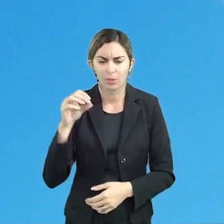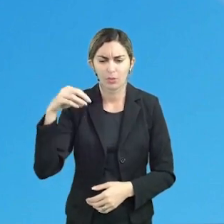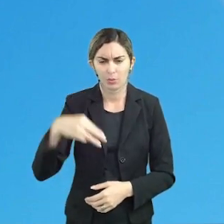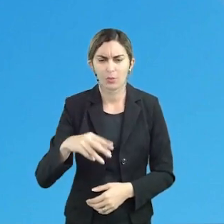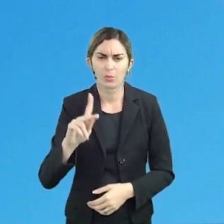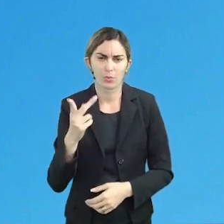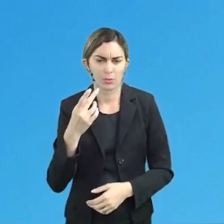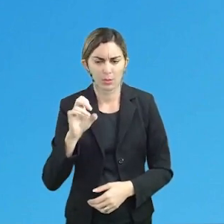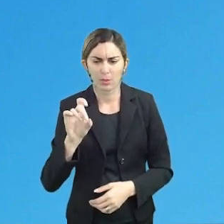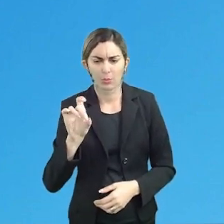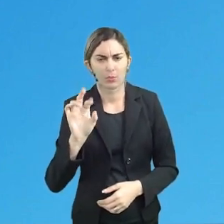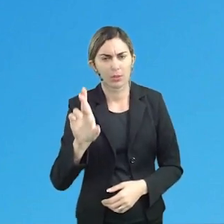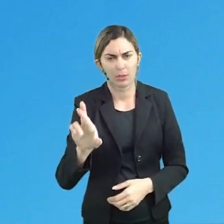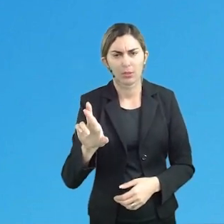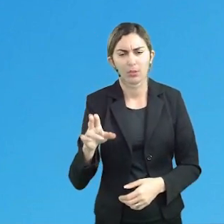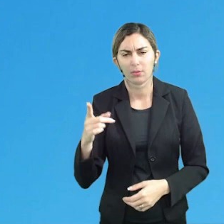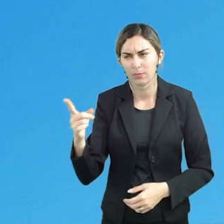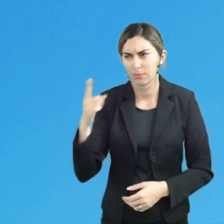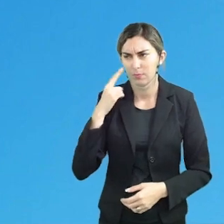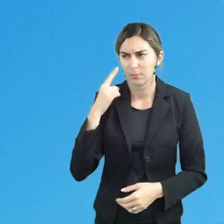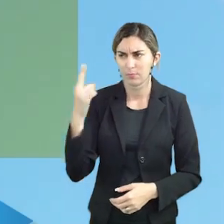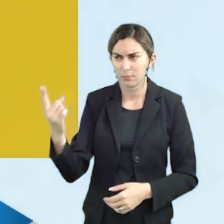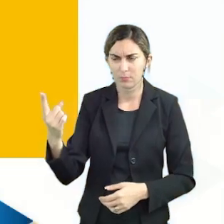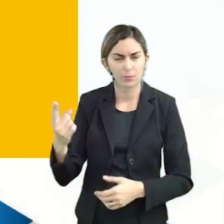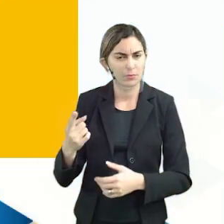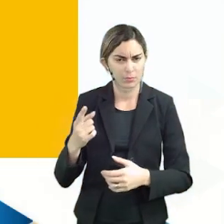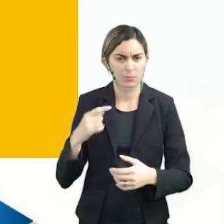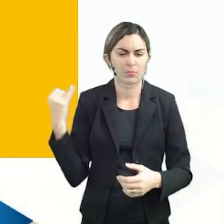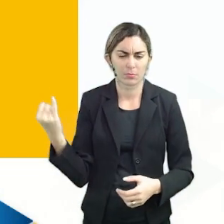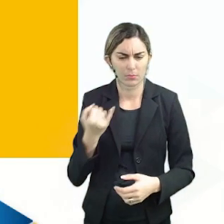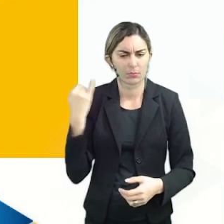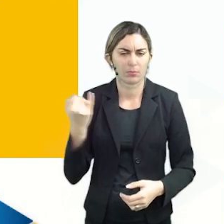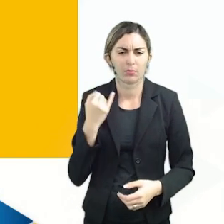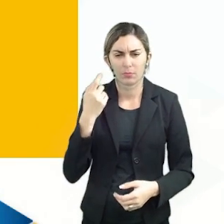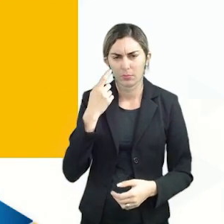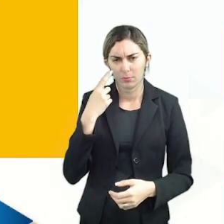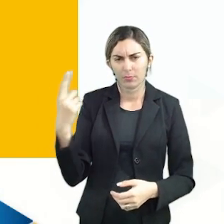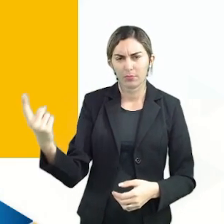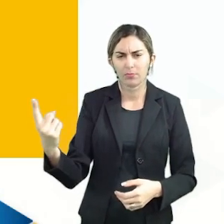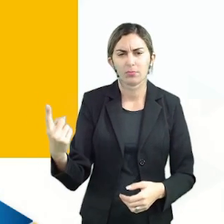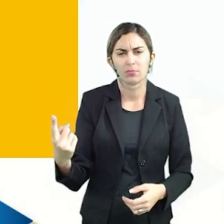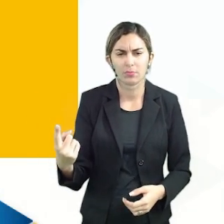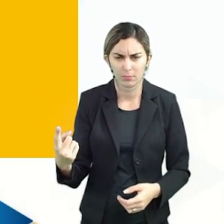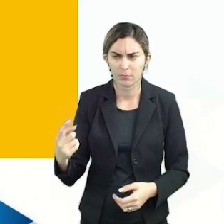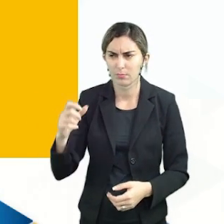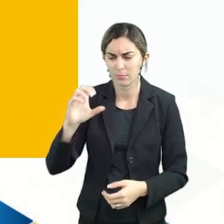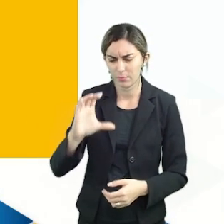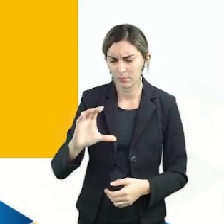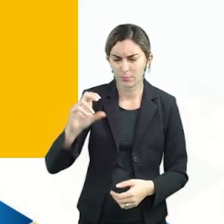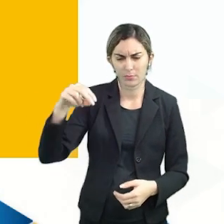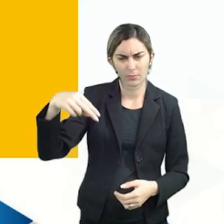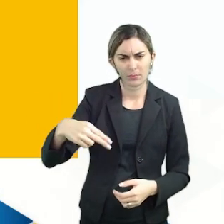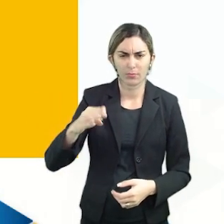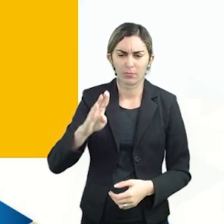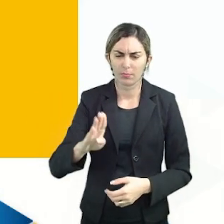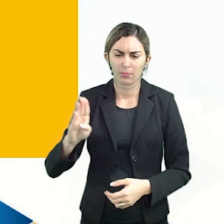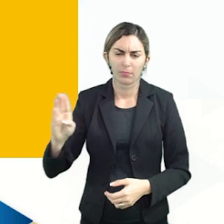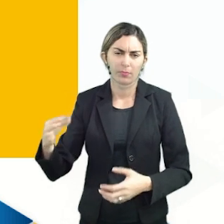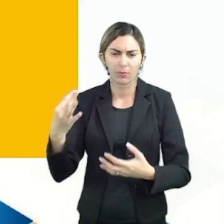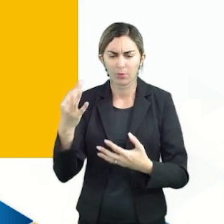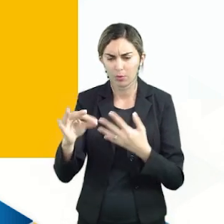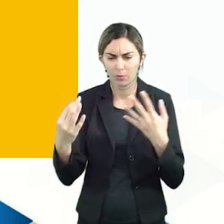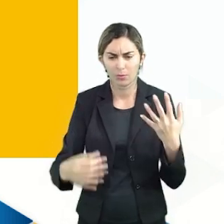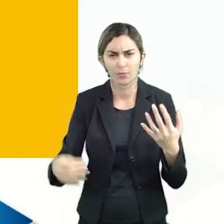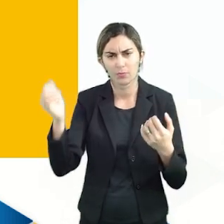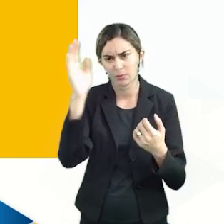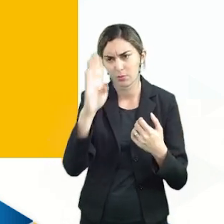Helder. E olhem agora essa questão importante. Vejam só, a CNBB, a Conferência Nacional